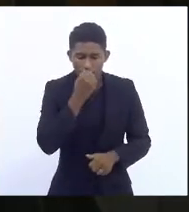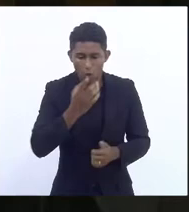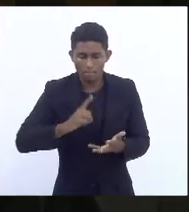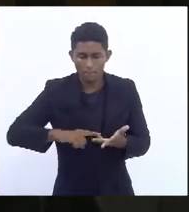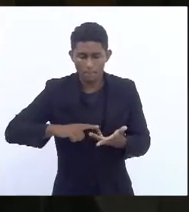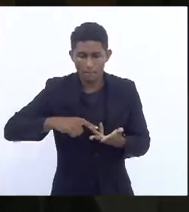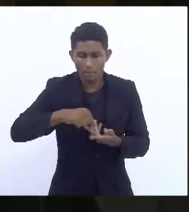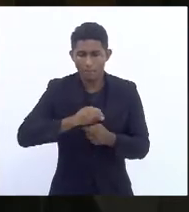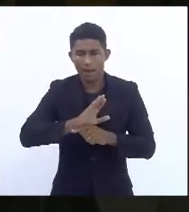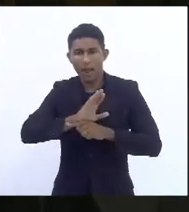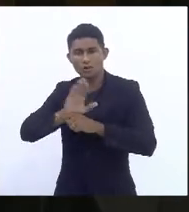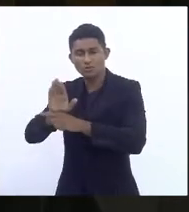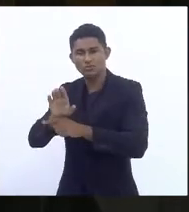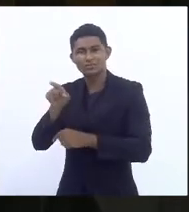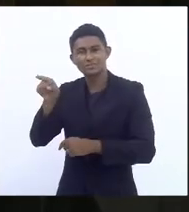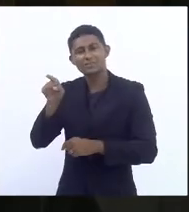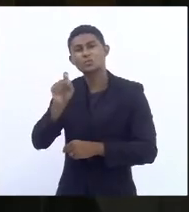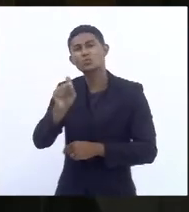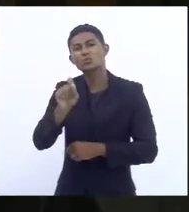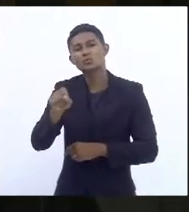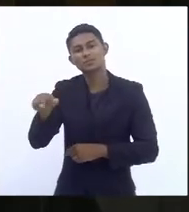varejo.